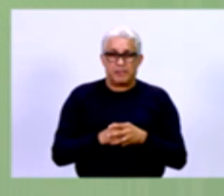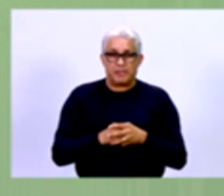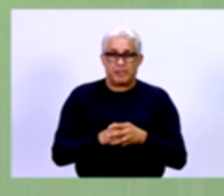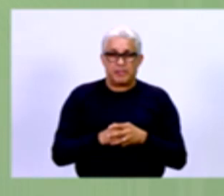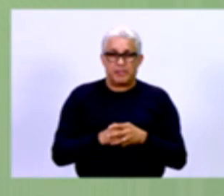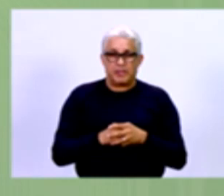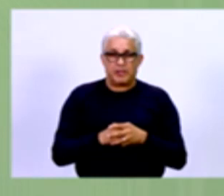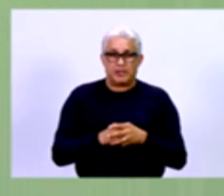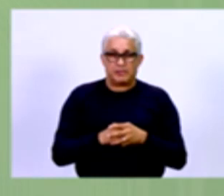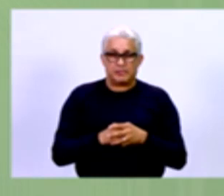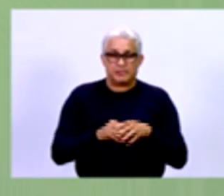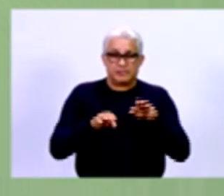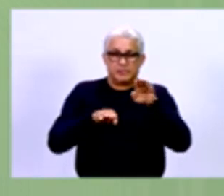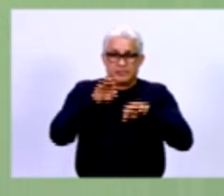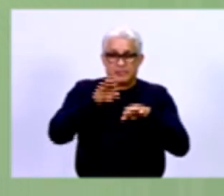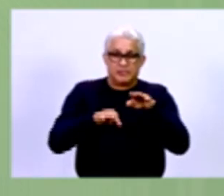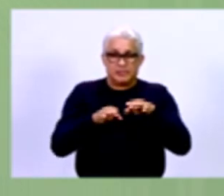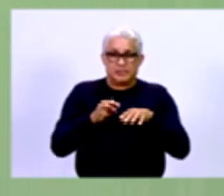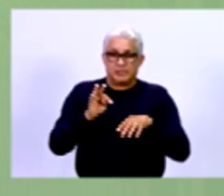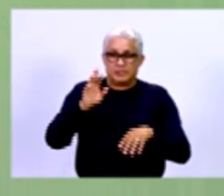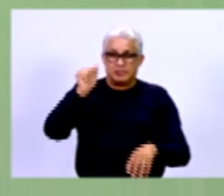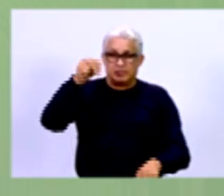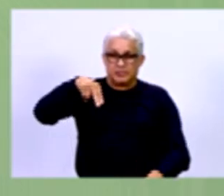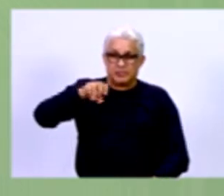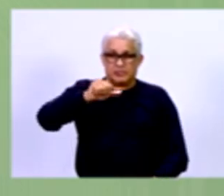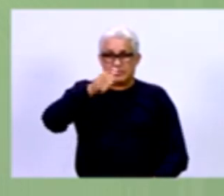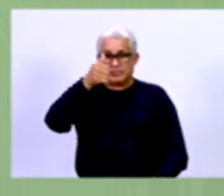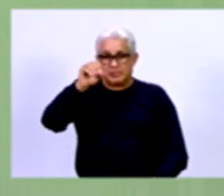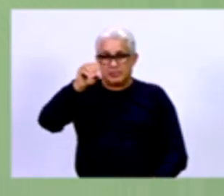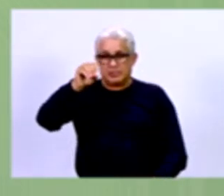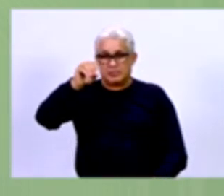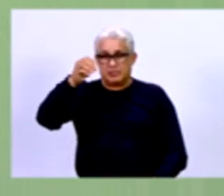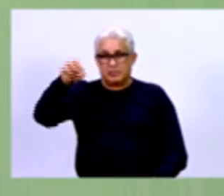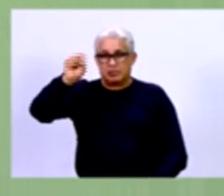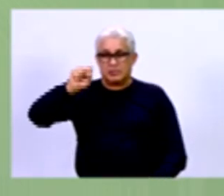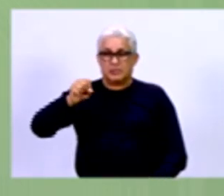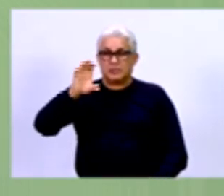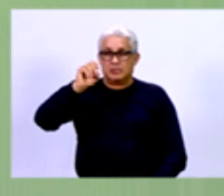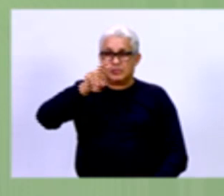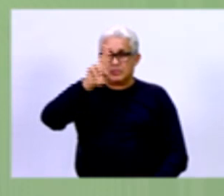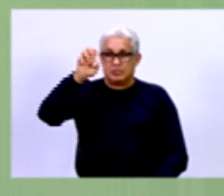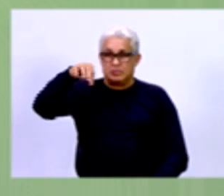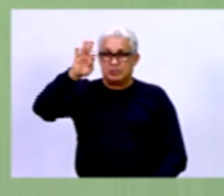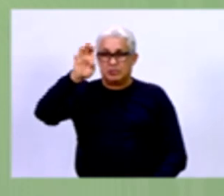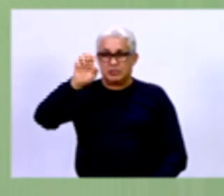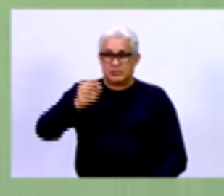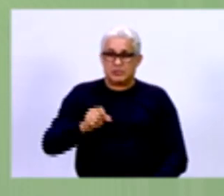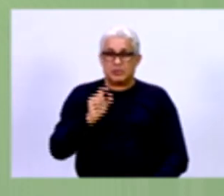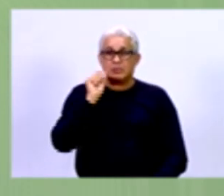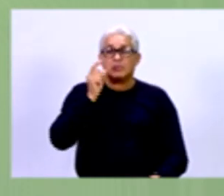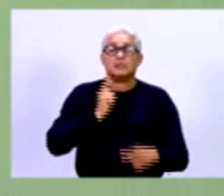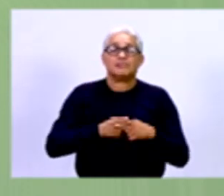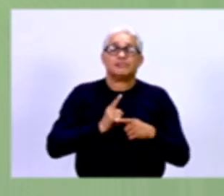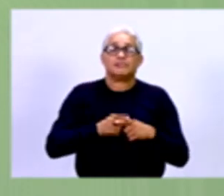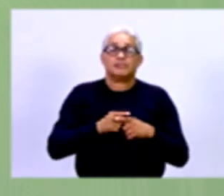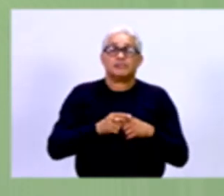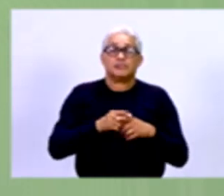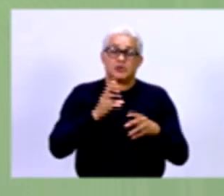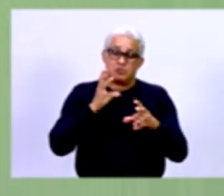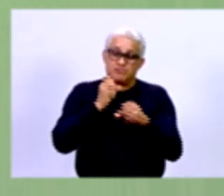pela balança de transações correntes. Por quê? Essa conta, ela